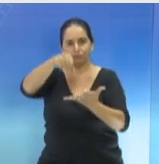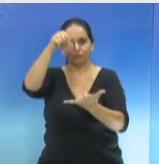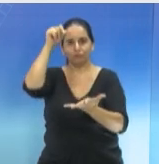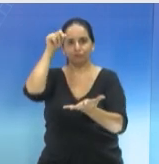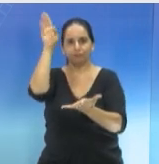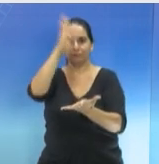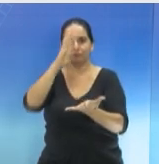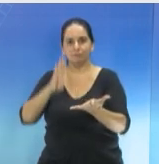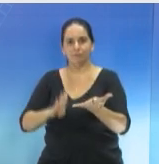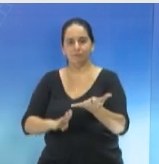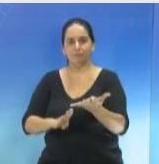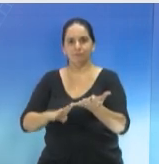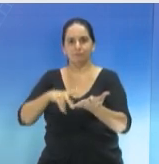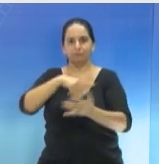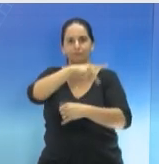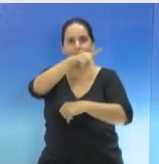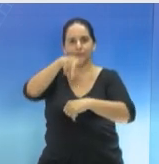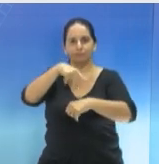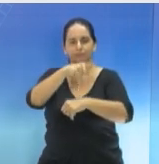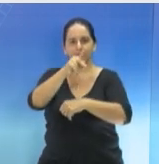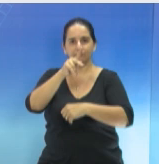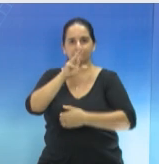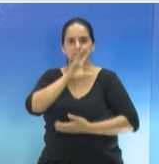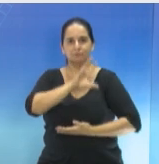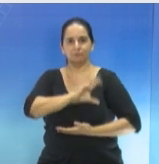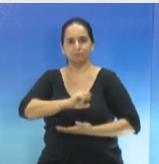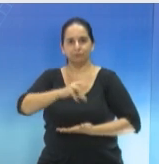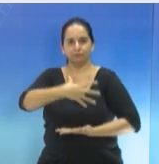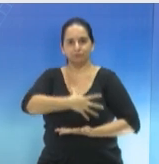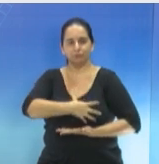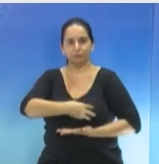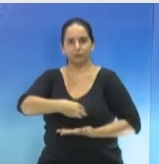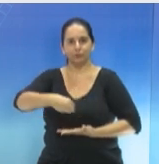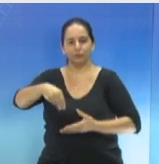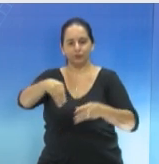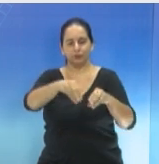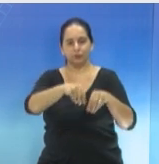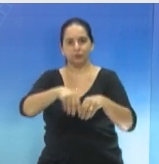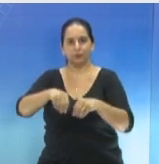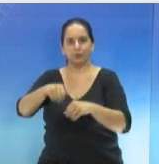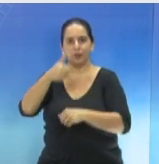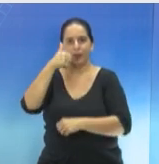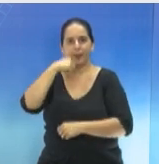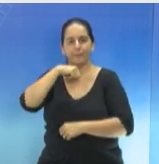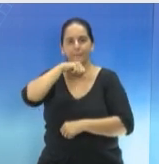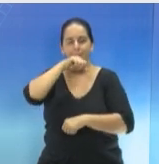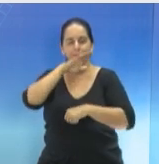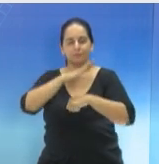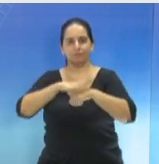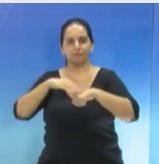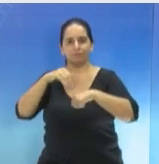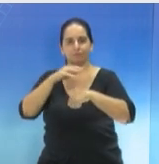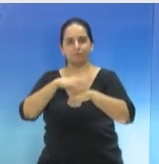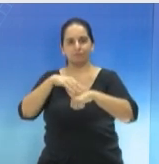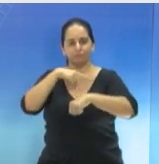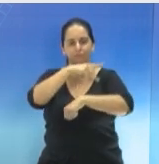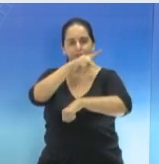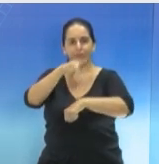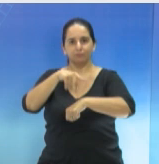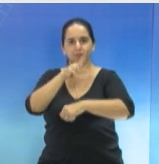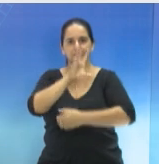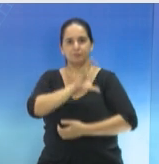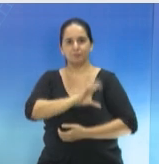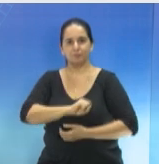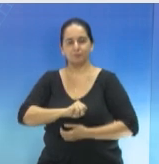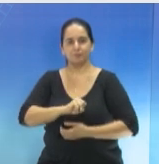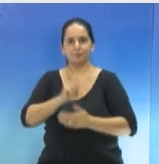tu, Brasil. Ó pátria amada, dos filhos deste solo, és mãe gentil, pátria amada,